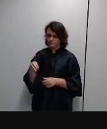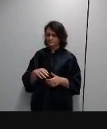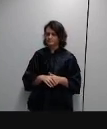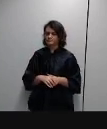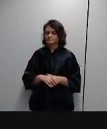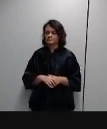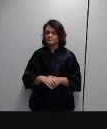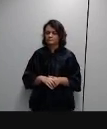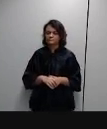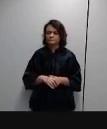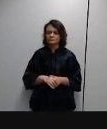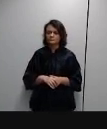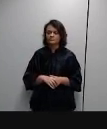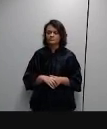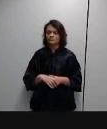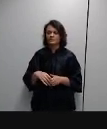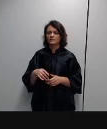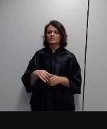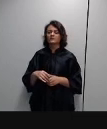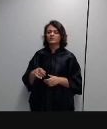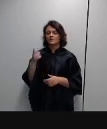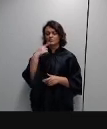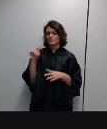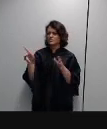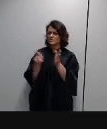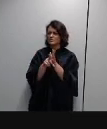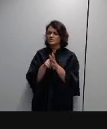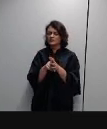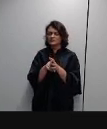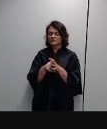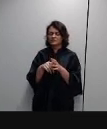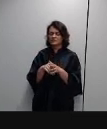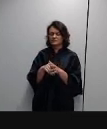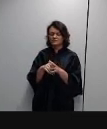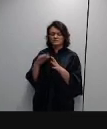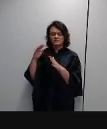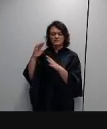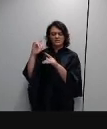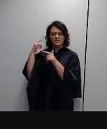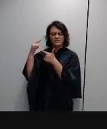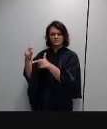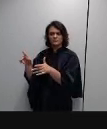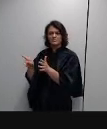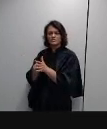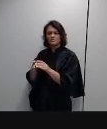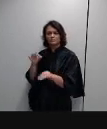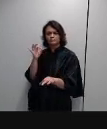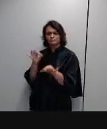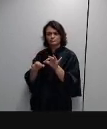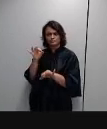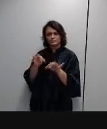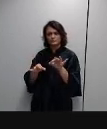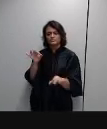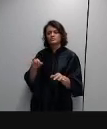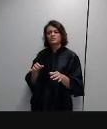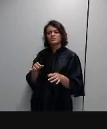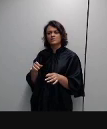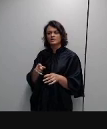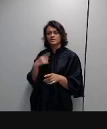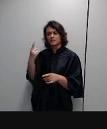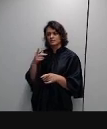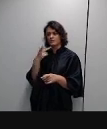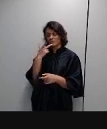congestionamento EA retirar natureza jurídica de receita patrimonial com prescrição quinquenal do qual partido